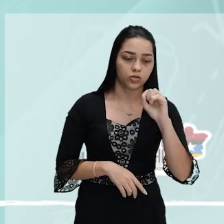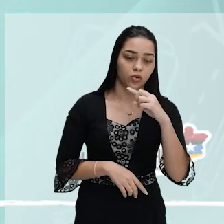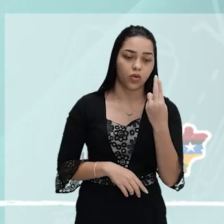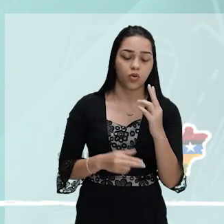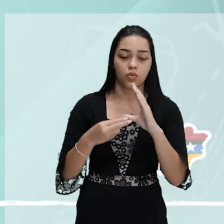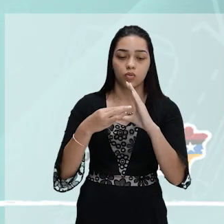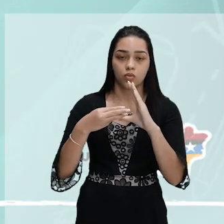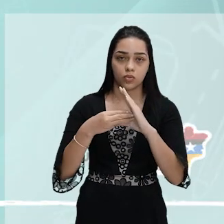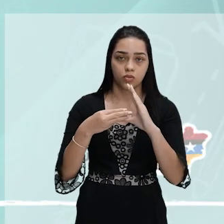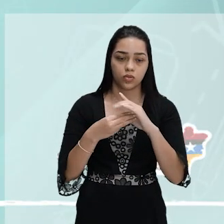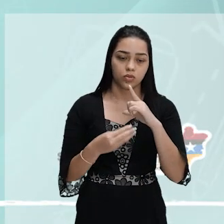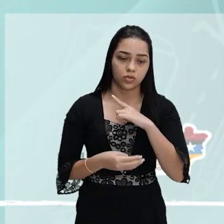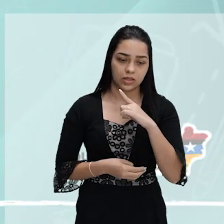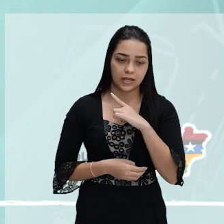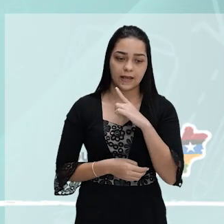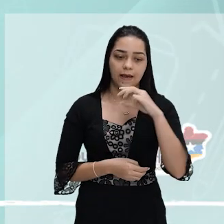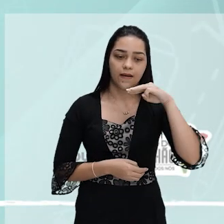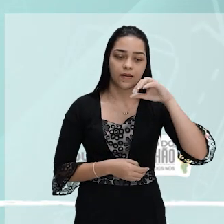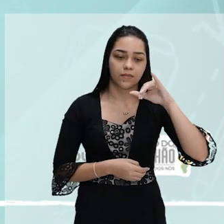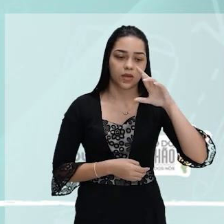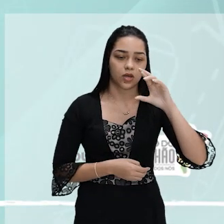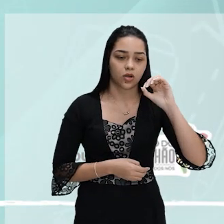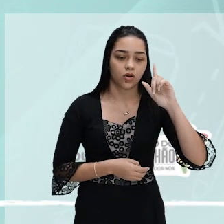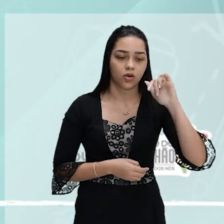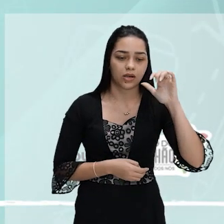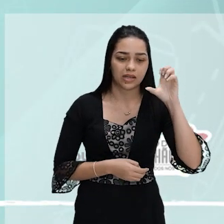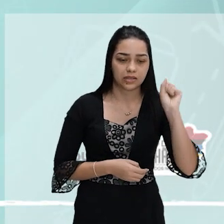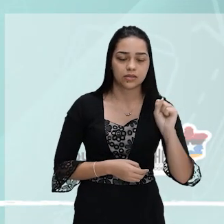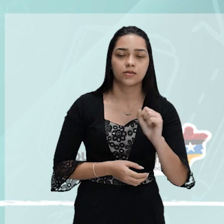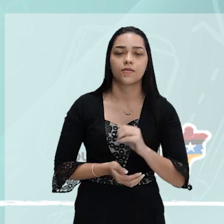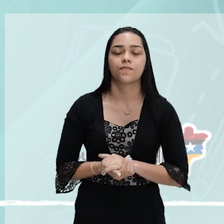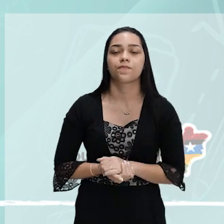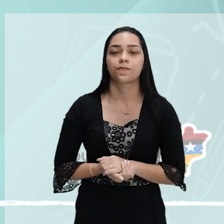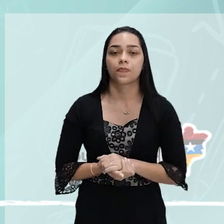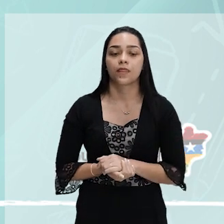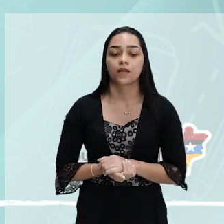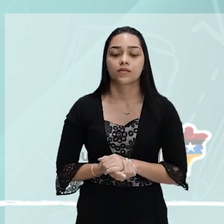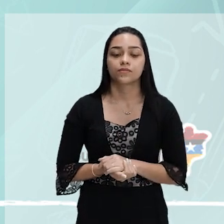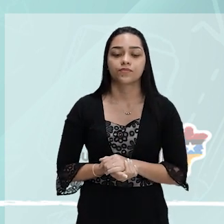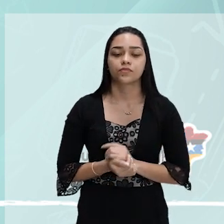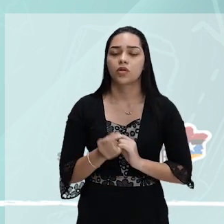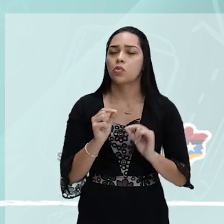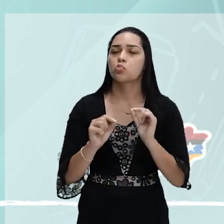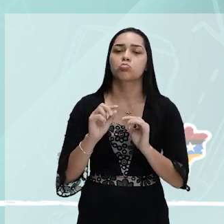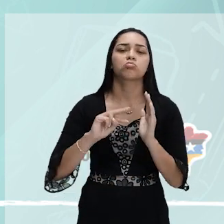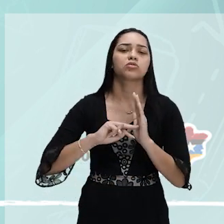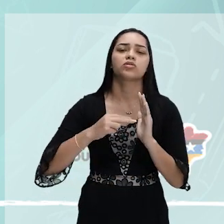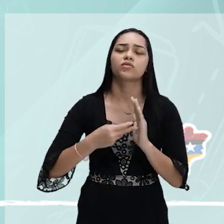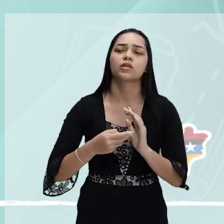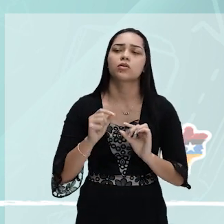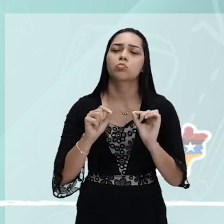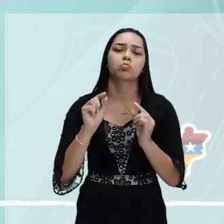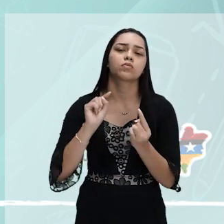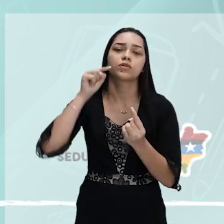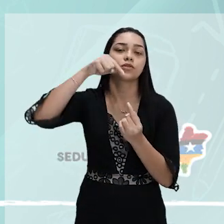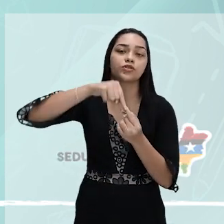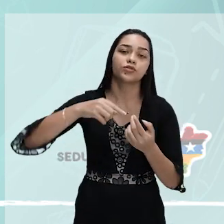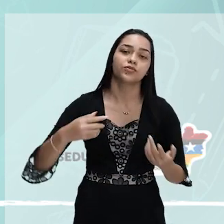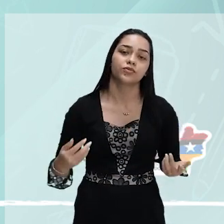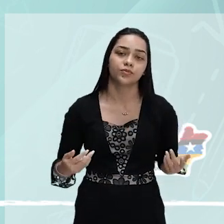da neuróglia, é a micróglia. Ok? O que é a micróglia? Para que ela